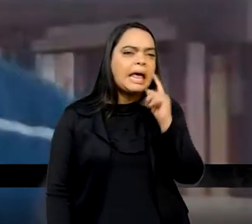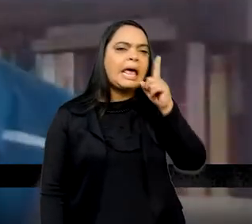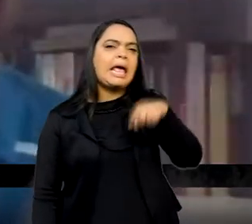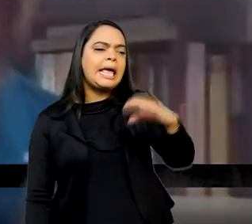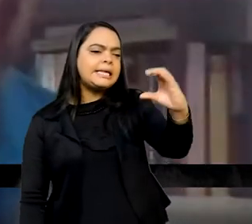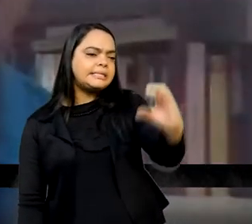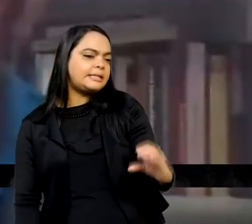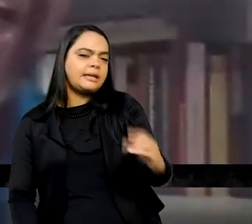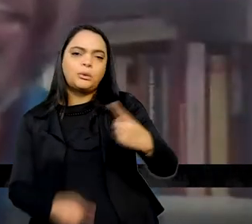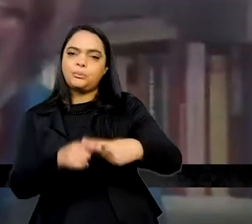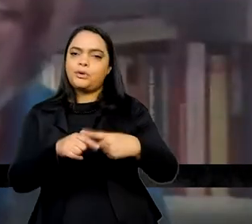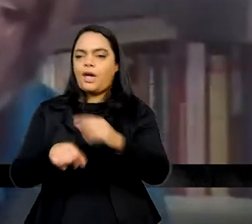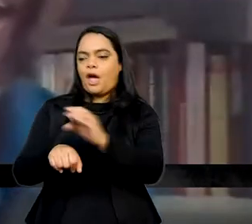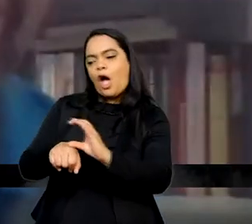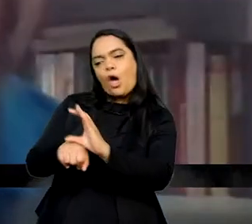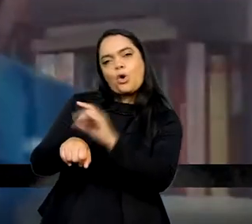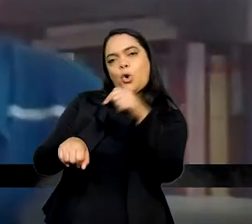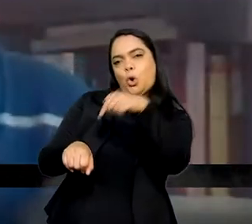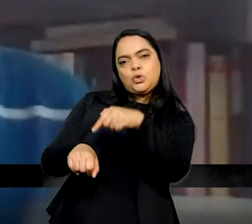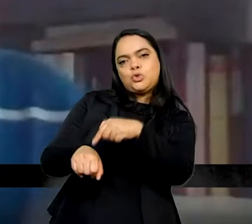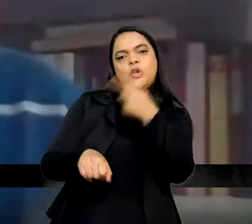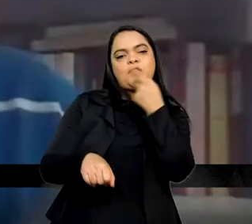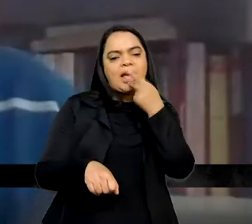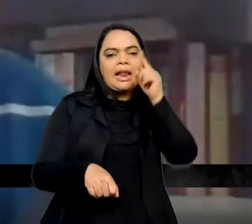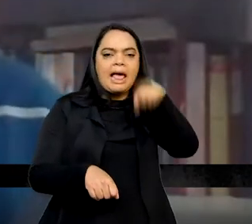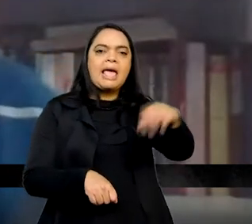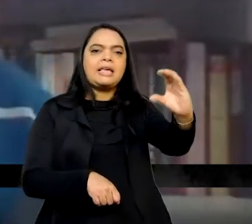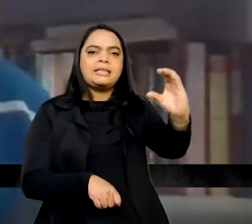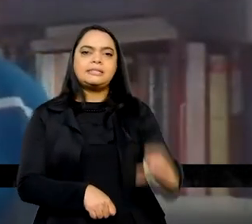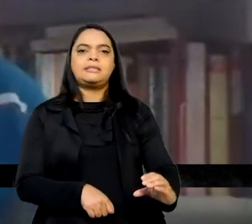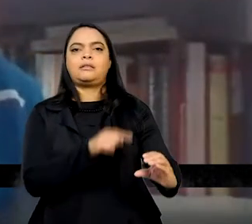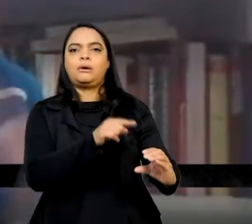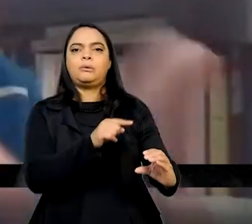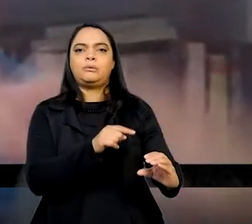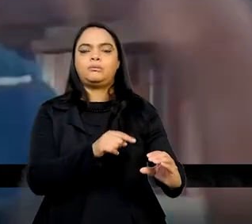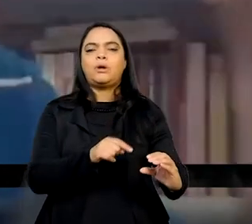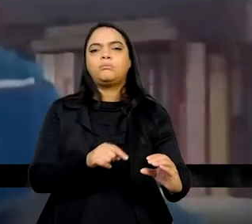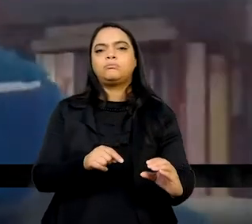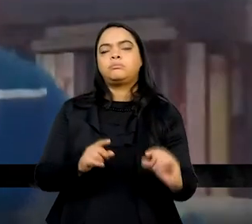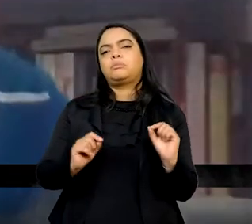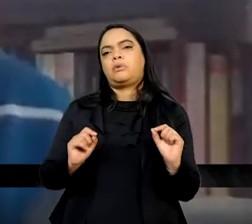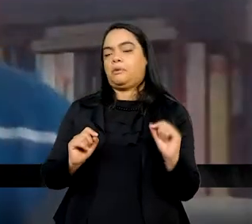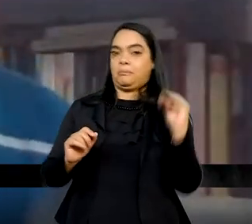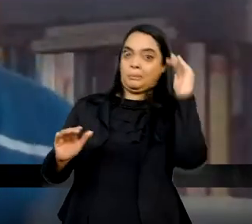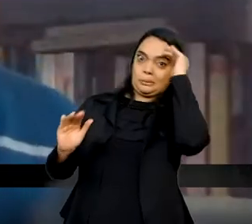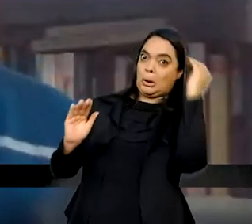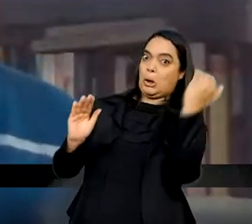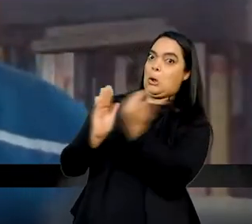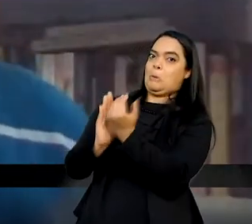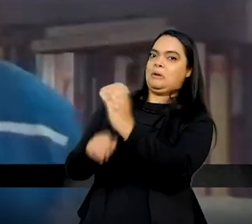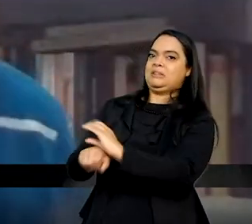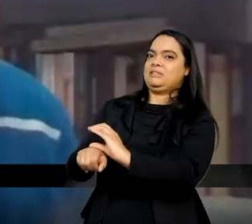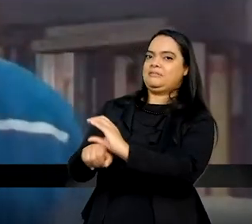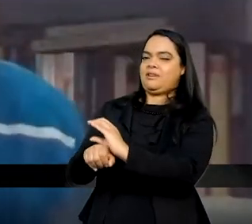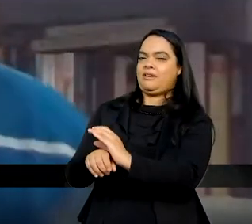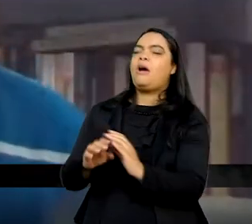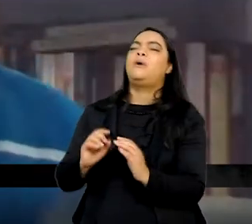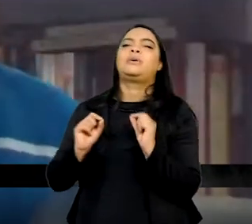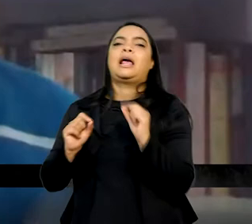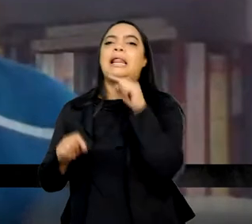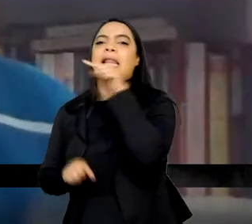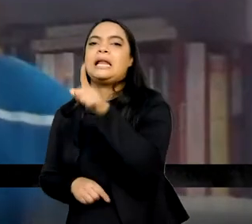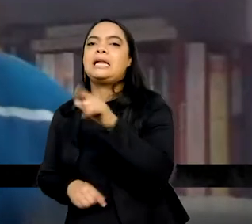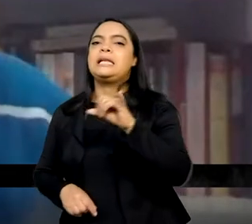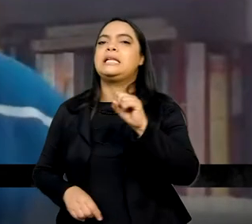a Constituição está falando que é cidadão. Então, ele já está falando de Constituição. Quer dizer, a Constituição está sendo orquestrada em Lisboa pelas